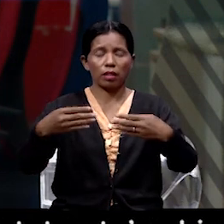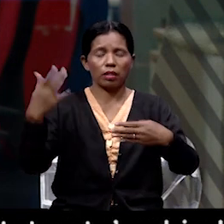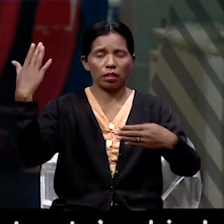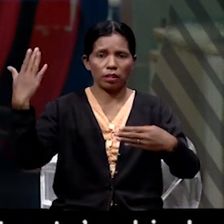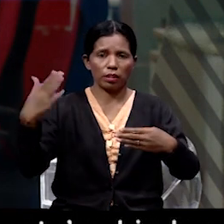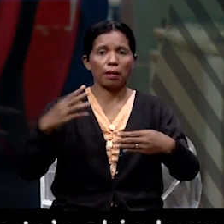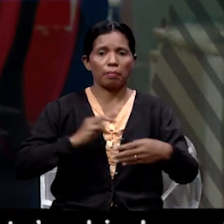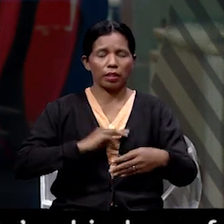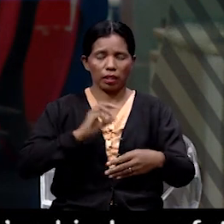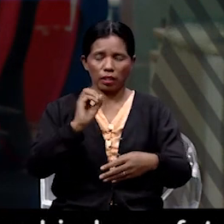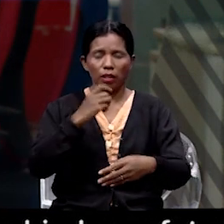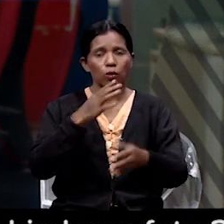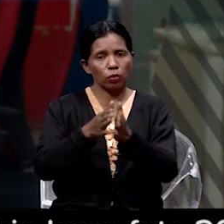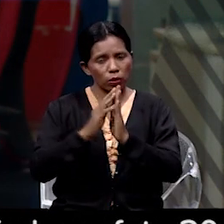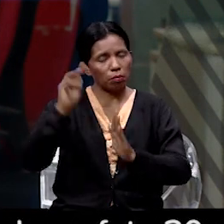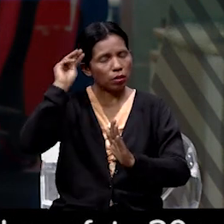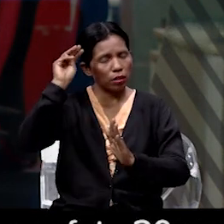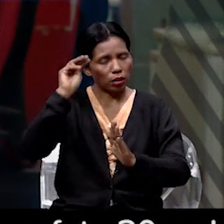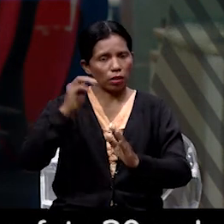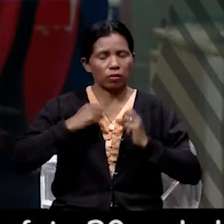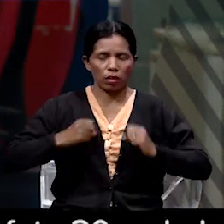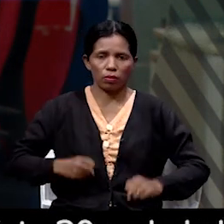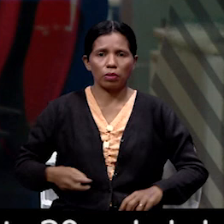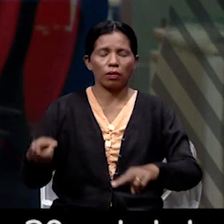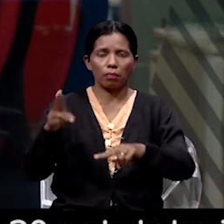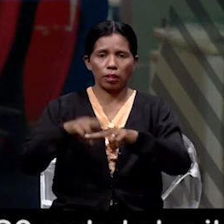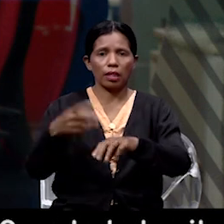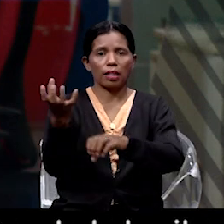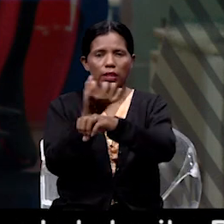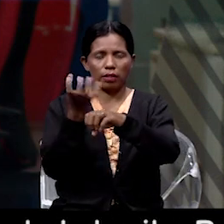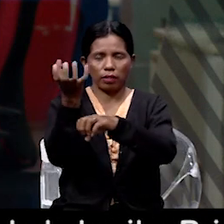Ministério Saúde, ato aumenta ambulância.